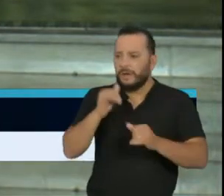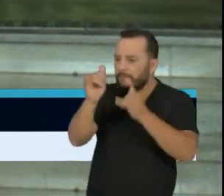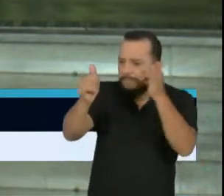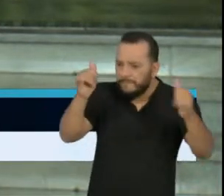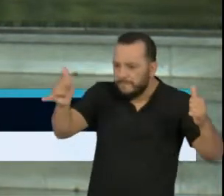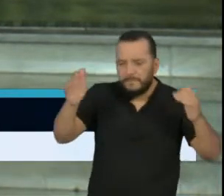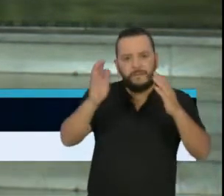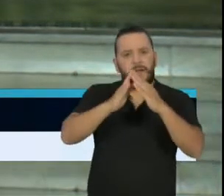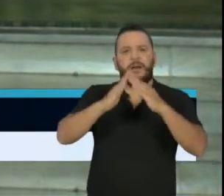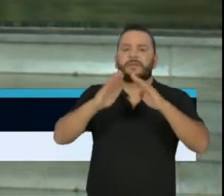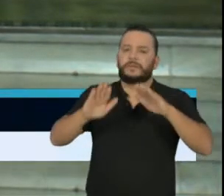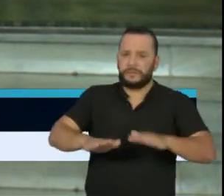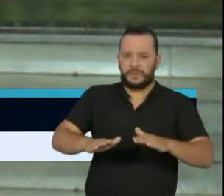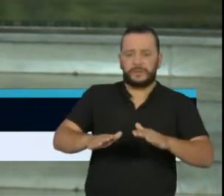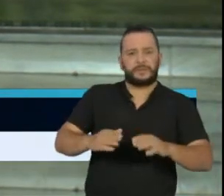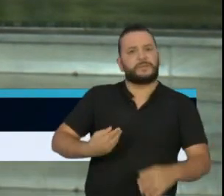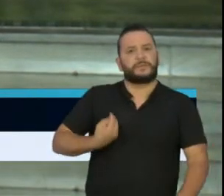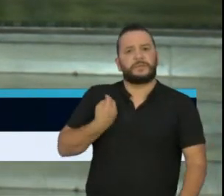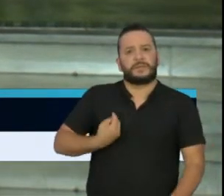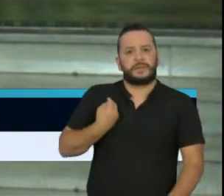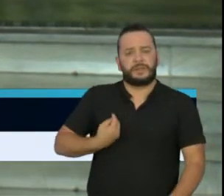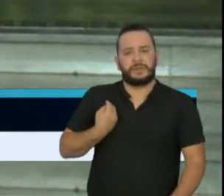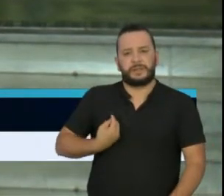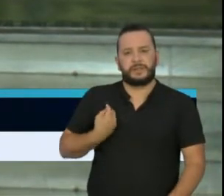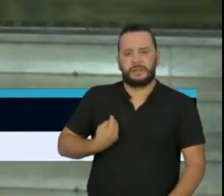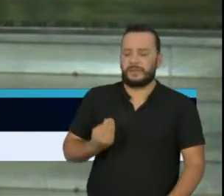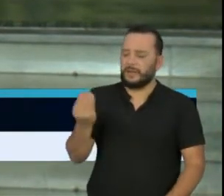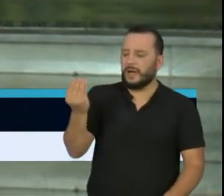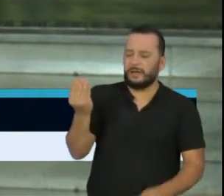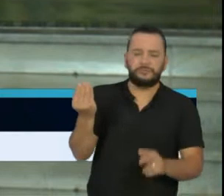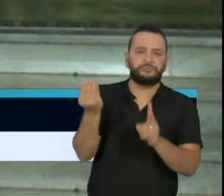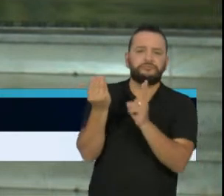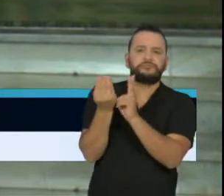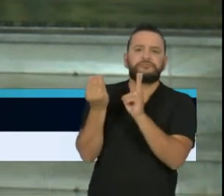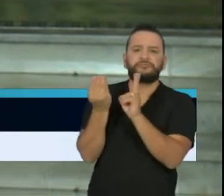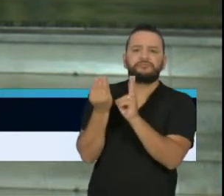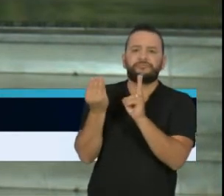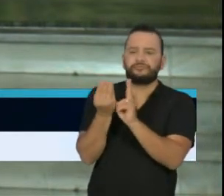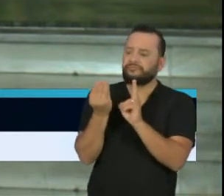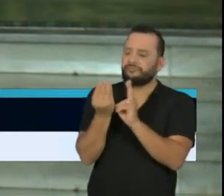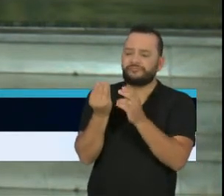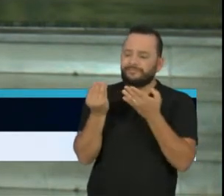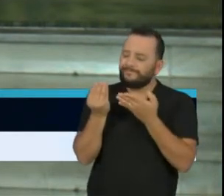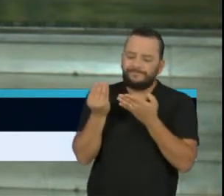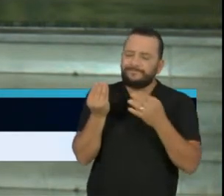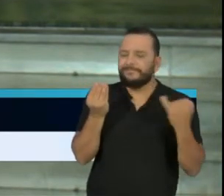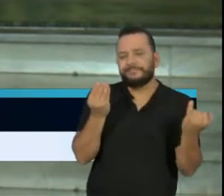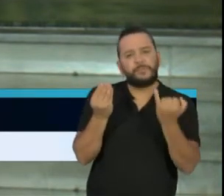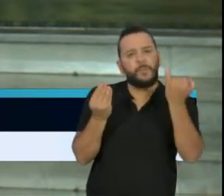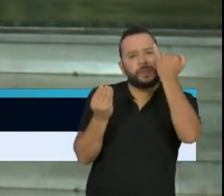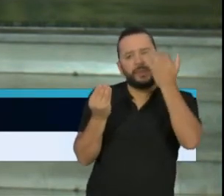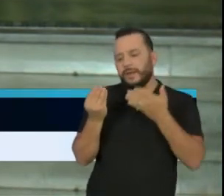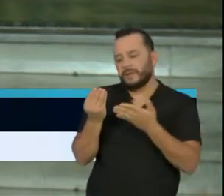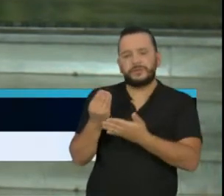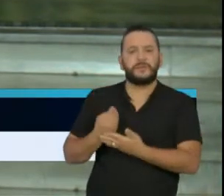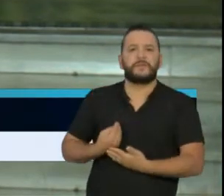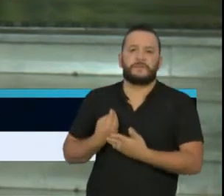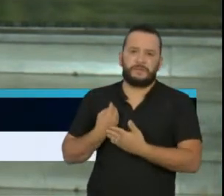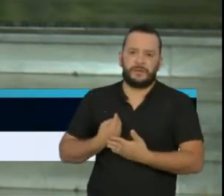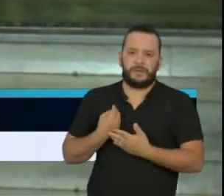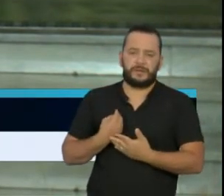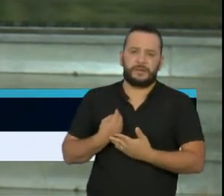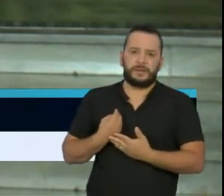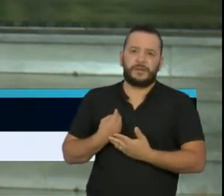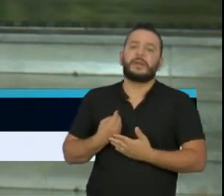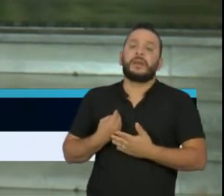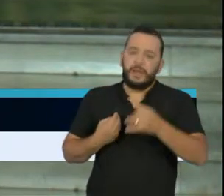nós estamos protegendo vidas e esta é a forma mais eficiente de nos protegermos do